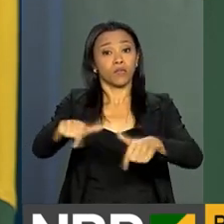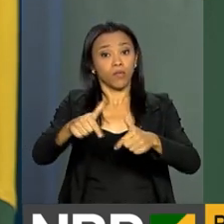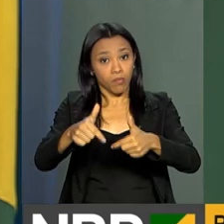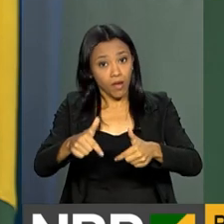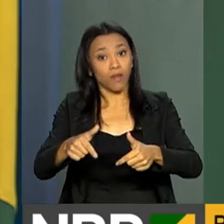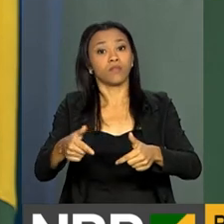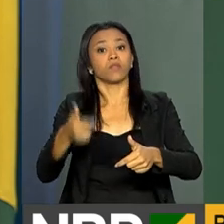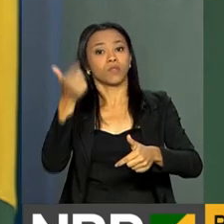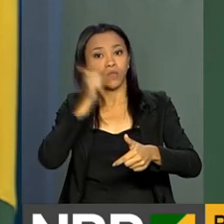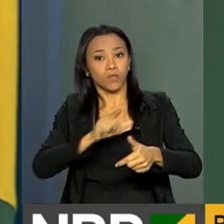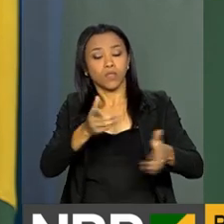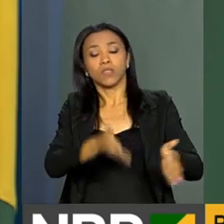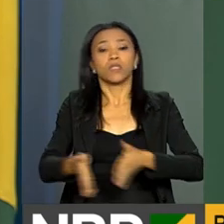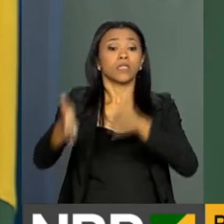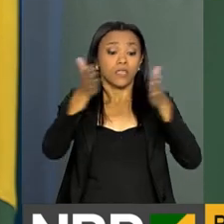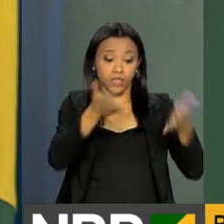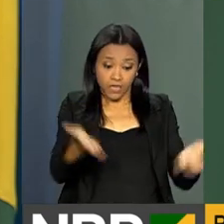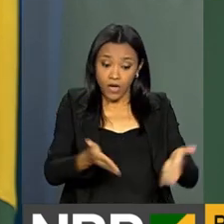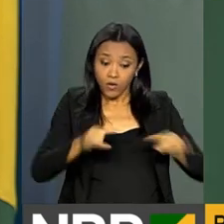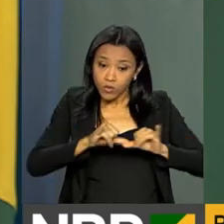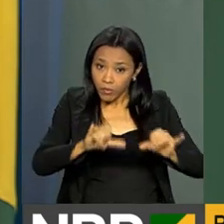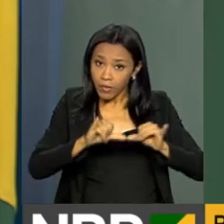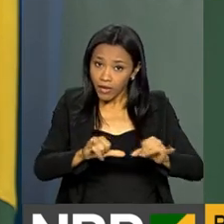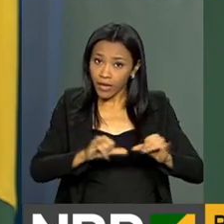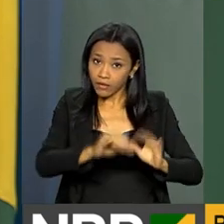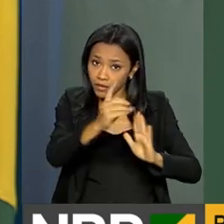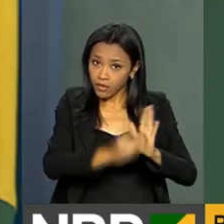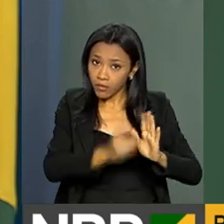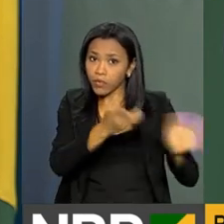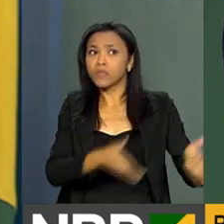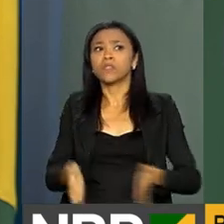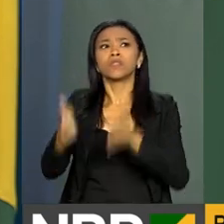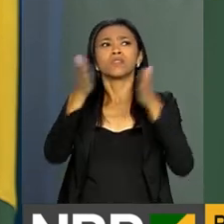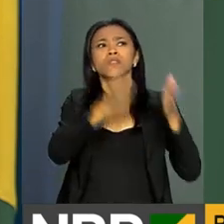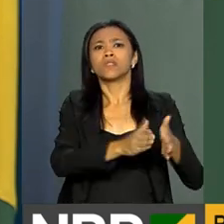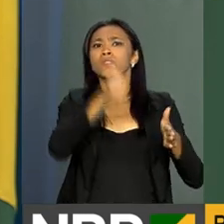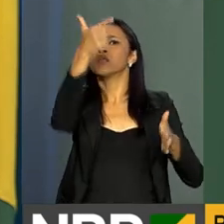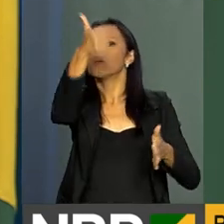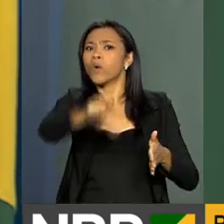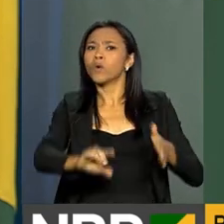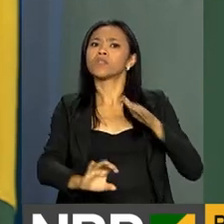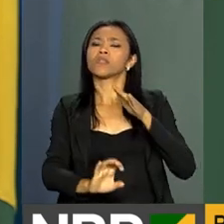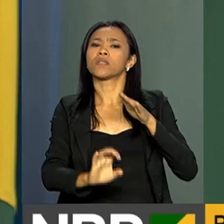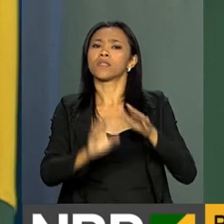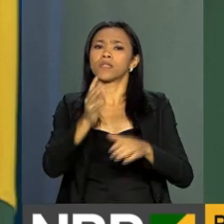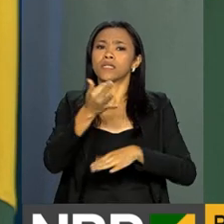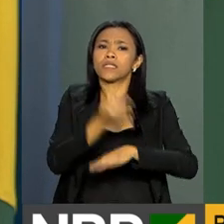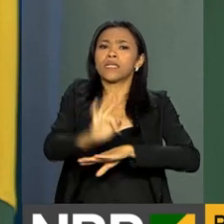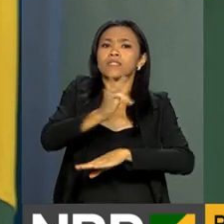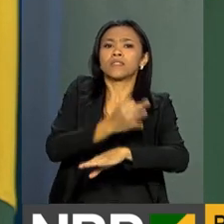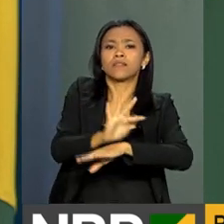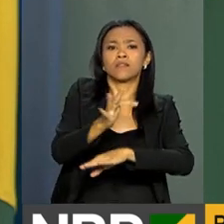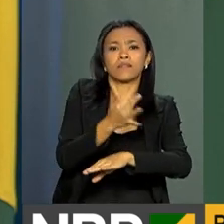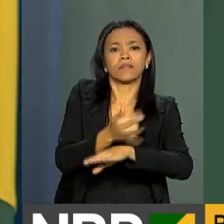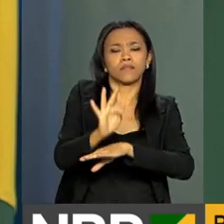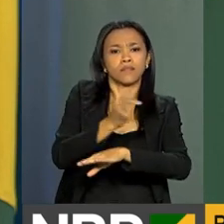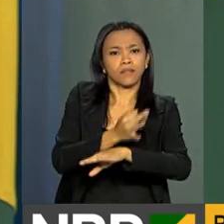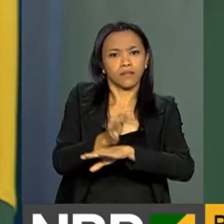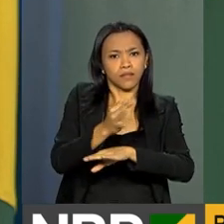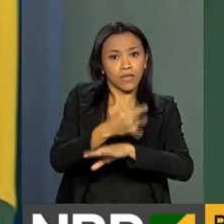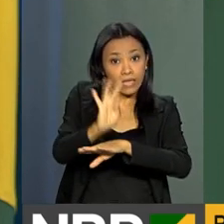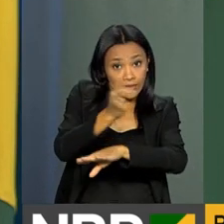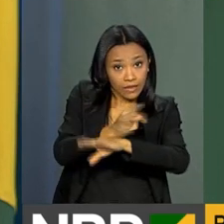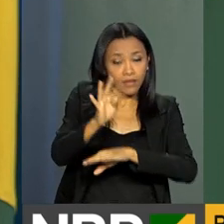isso que estamos fazendo aqui para os supermercados, se fizermos a terceirização, que é uma coisa que vinha há muito tempo sendo debatida e que não se